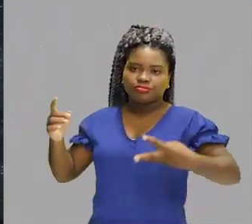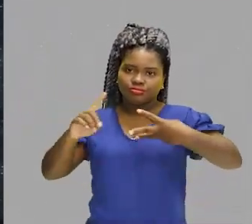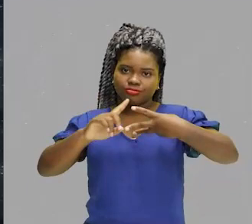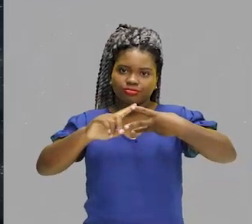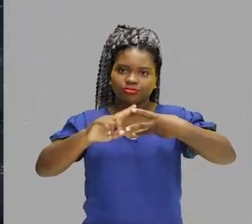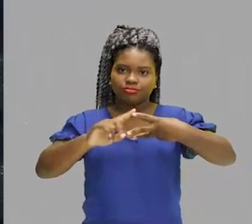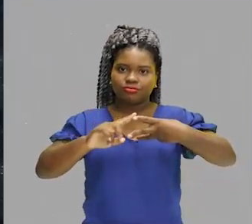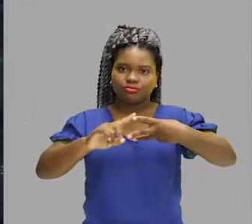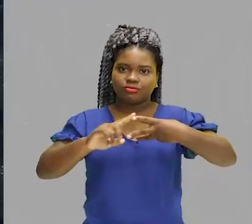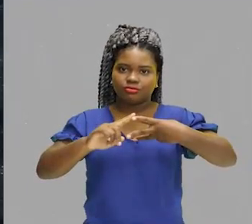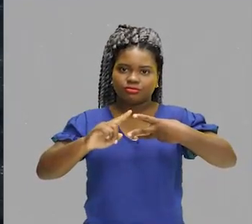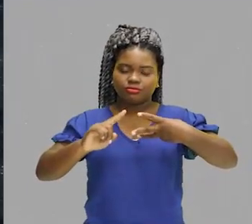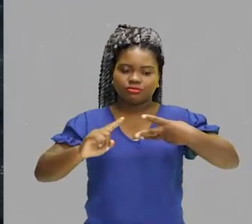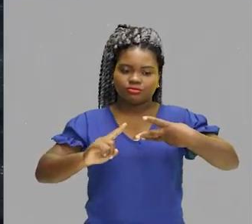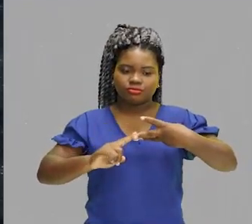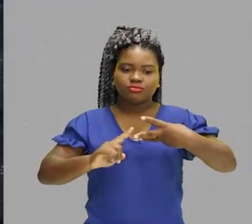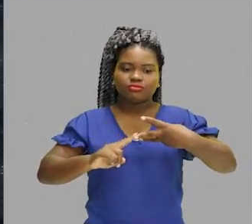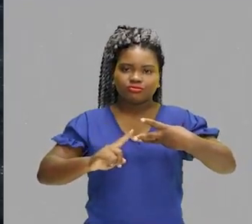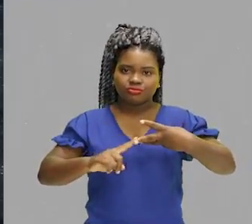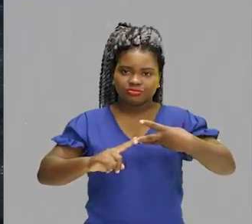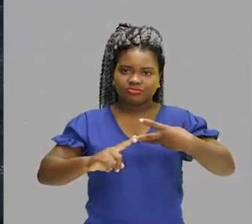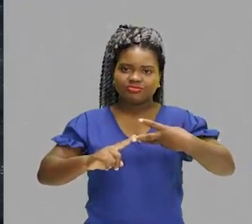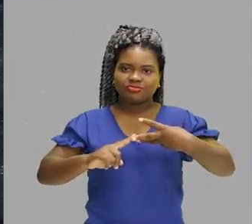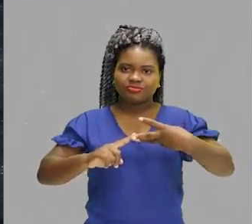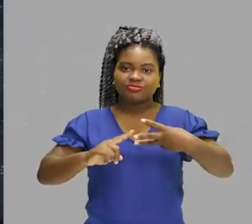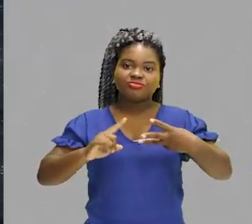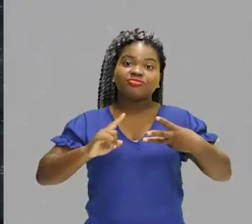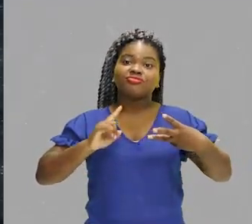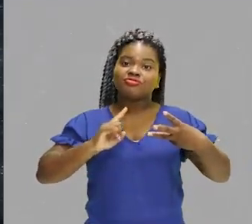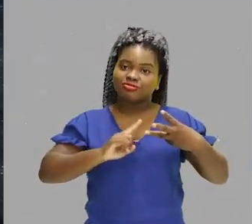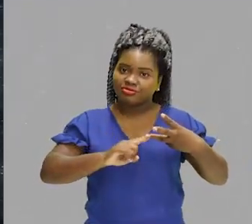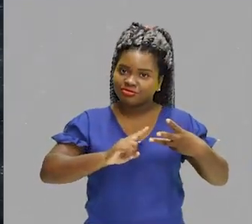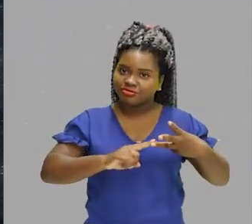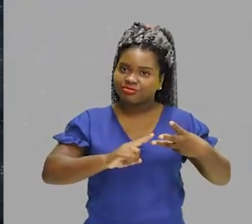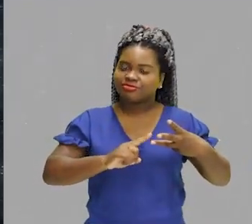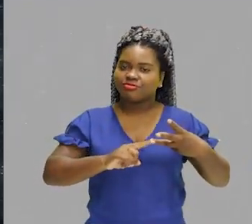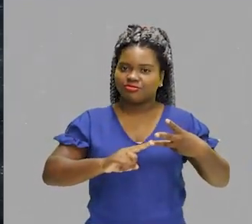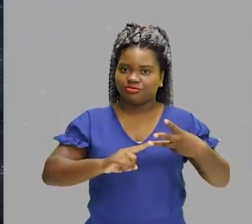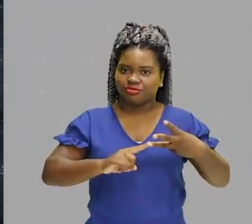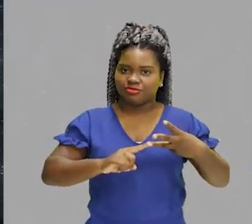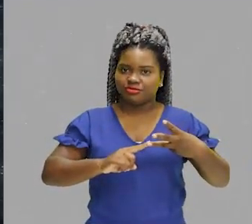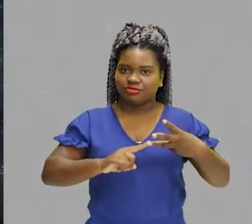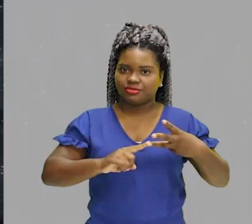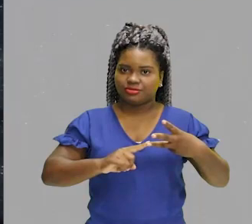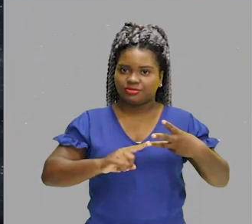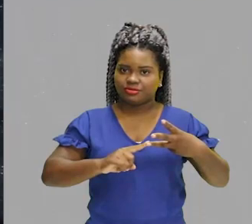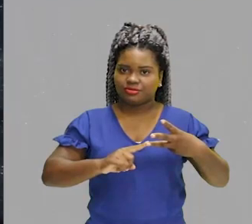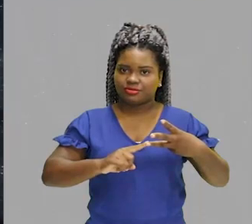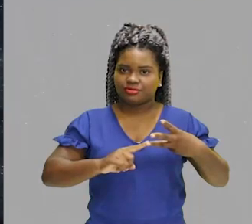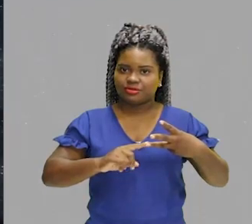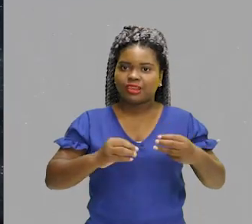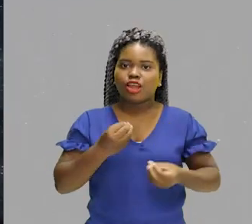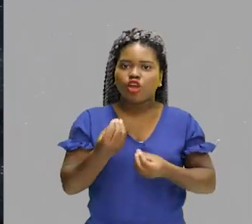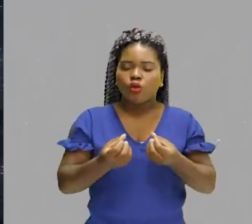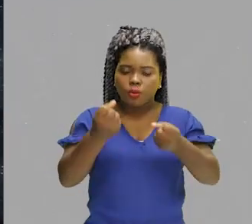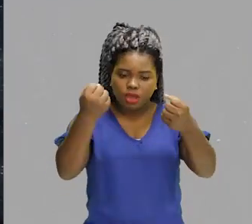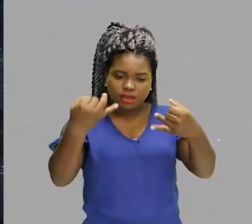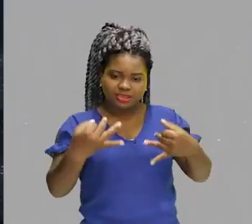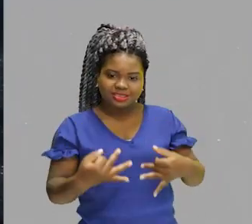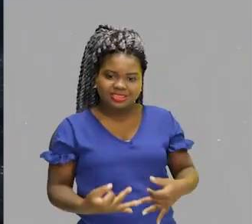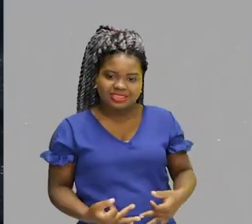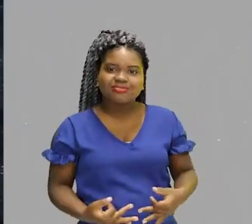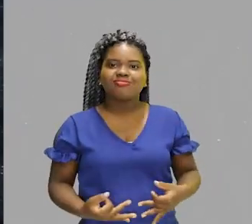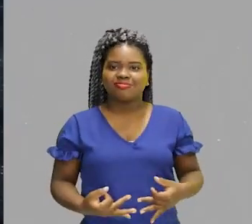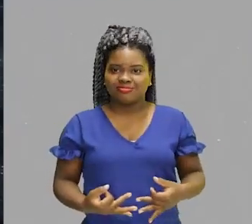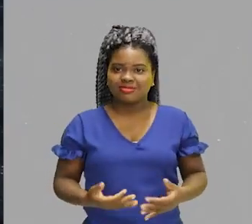infinitivo, perífrases de gerúndio e perífrases de particípio. Como falado anteriormente, na aula